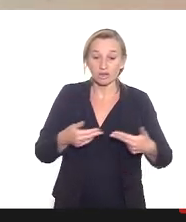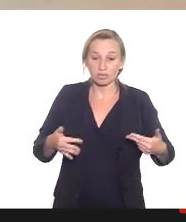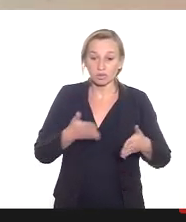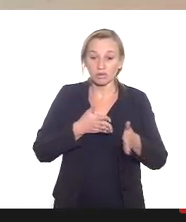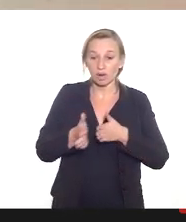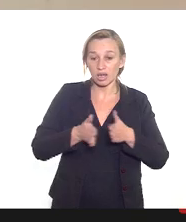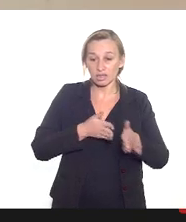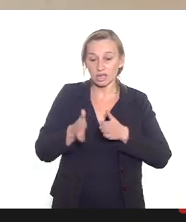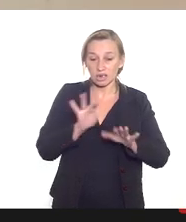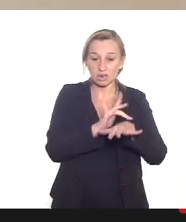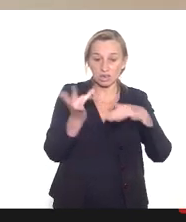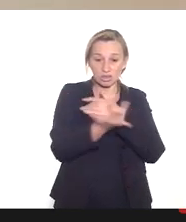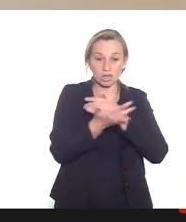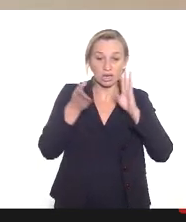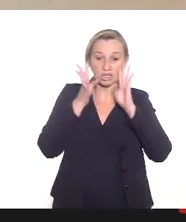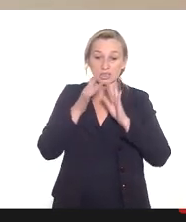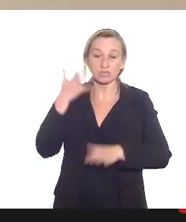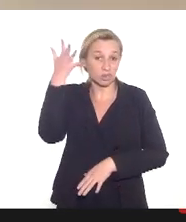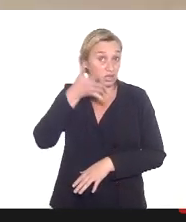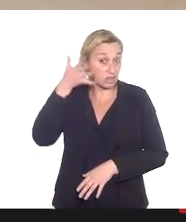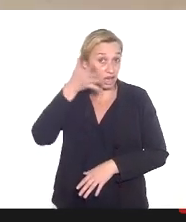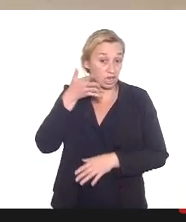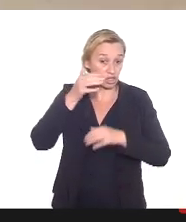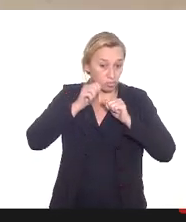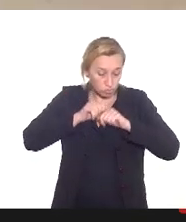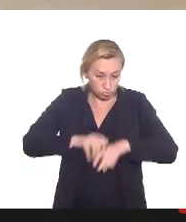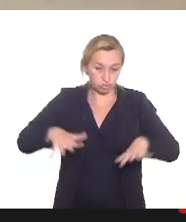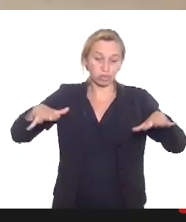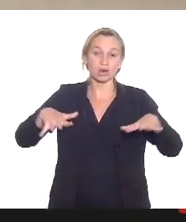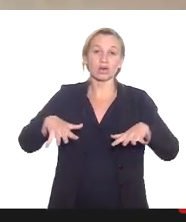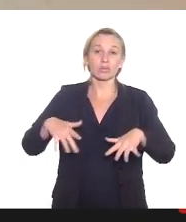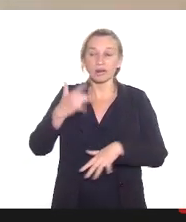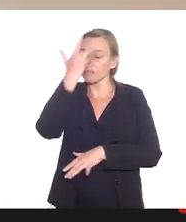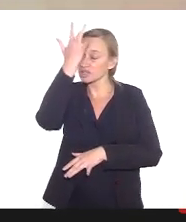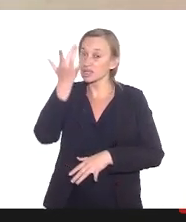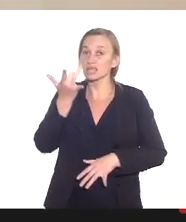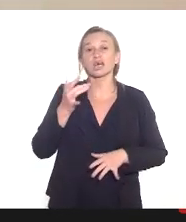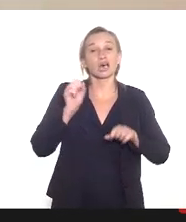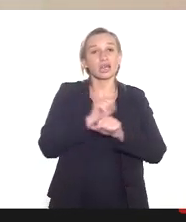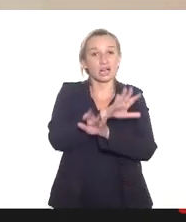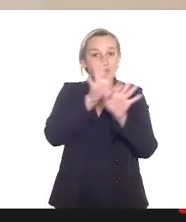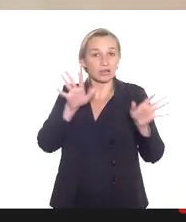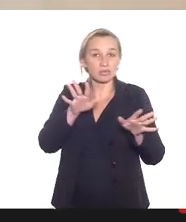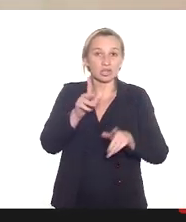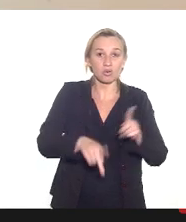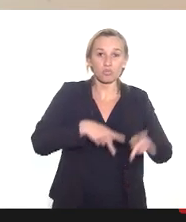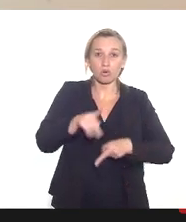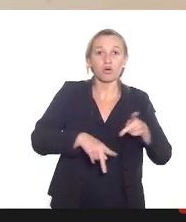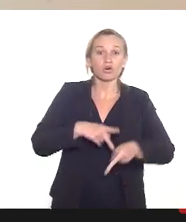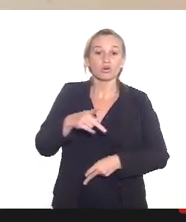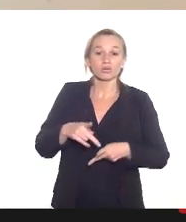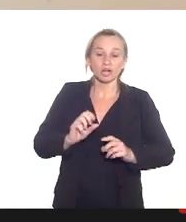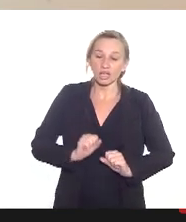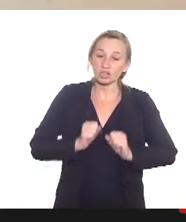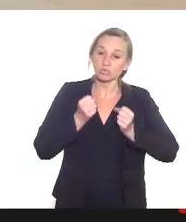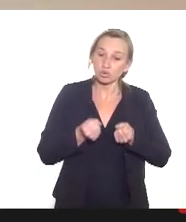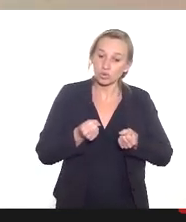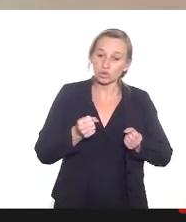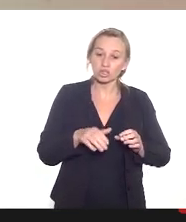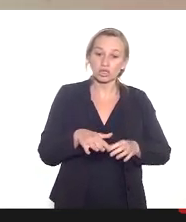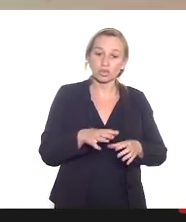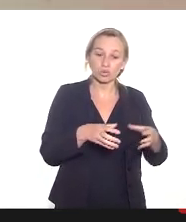sociais e as suas mensagens são disseminadas para facilitar o esclarecimento à população para que elas busquem um serviço